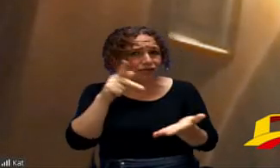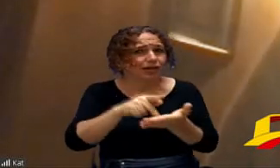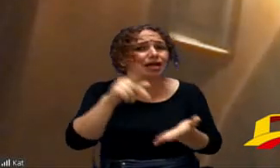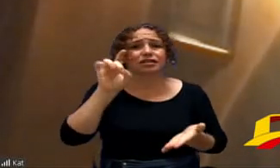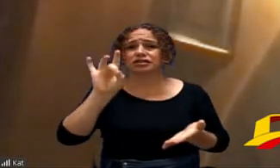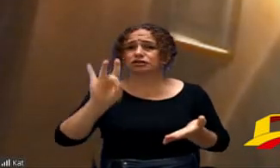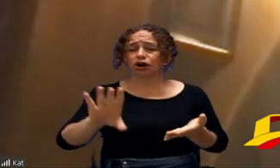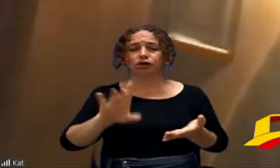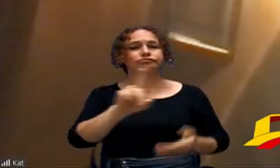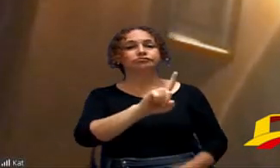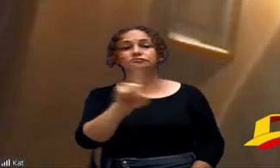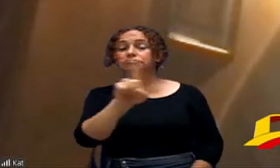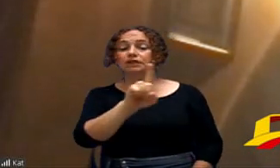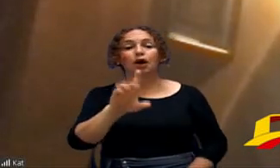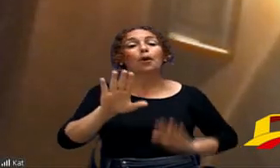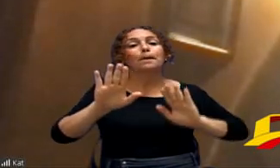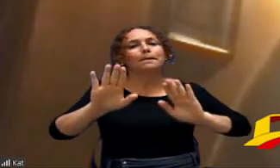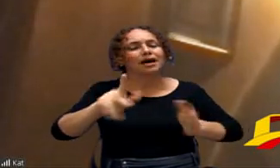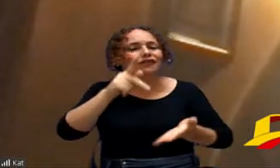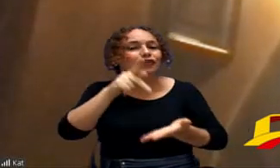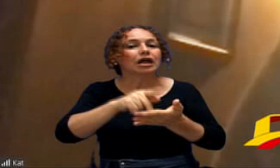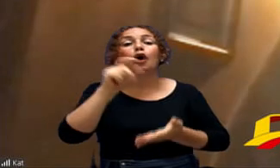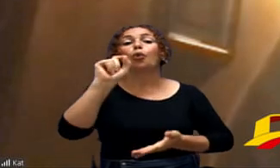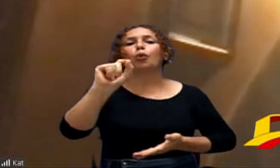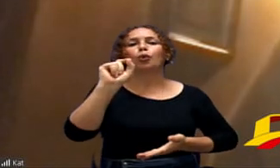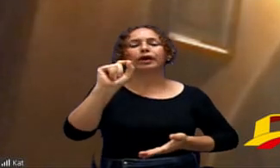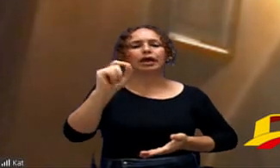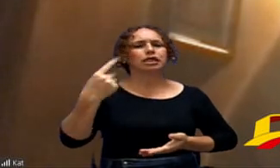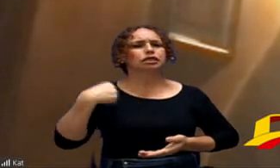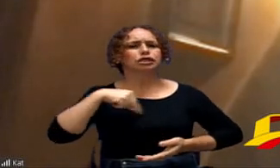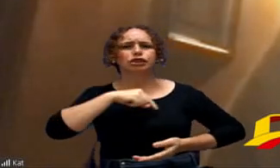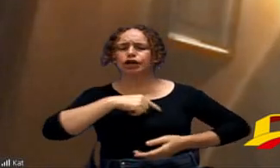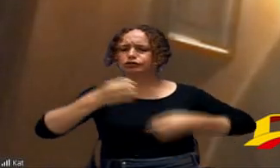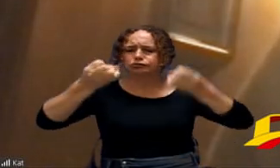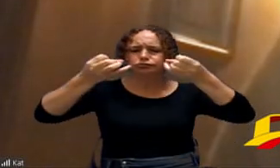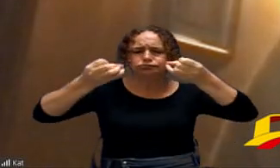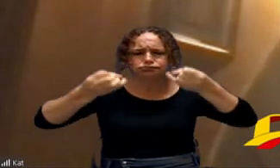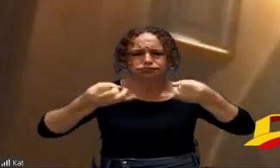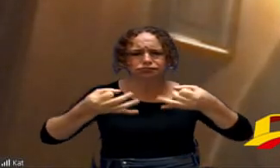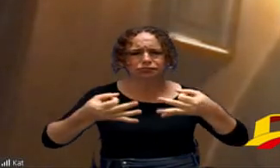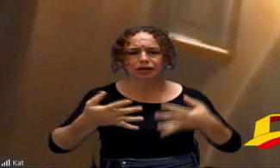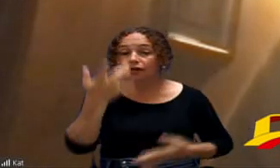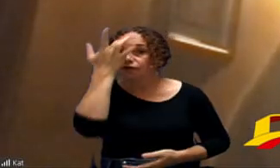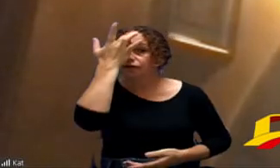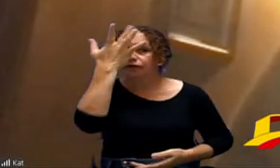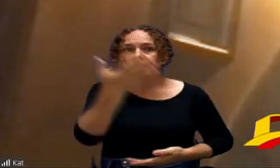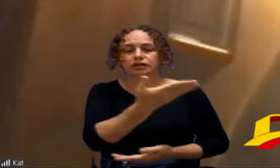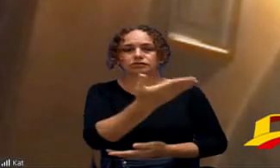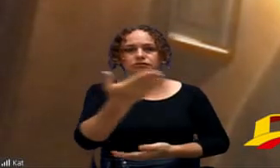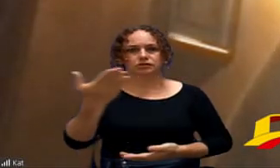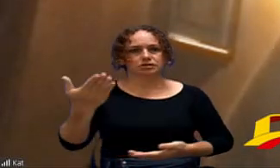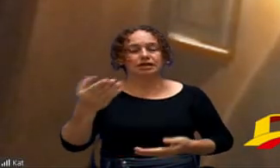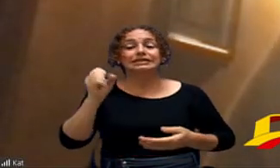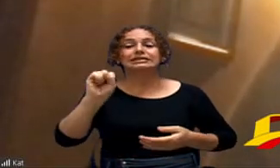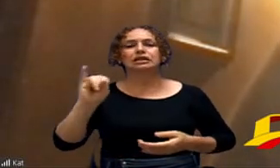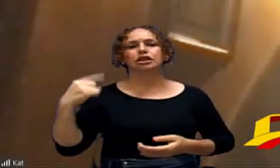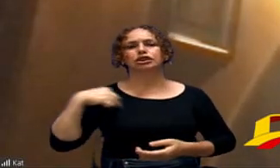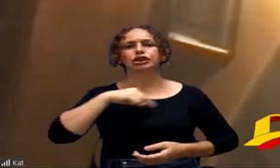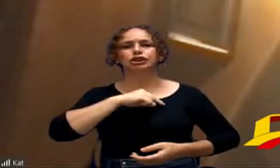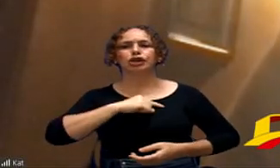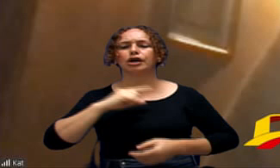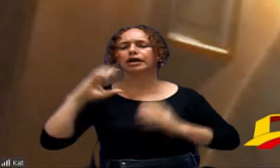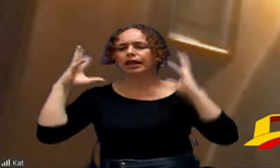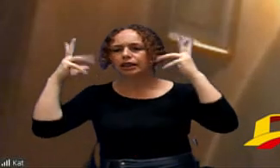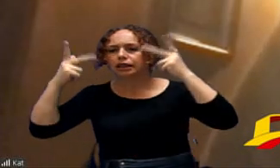A verdade é que o transporte de elefantes é bem fácil. Quando você entrar com muito cuidado, quando você escuta problemas, quando